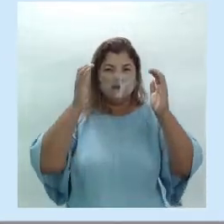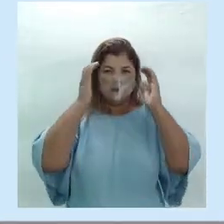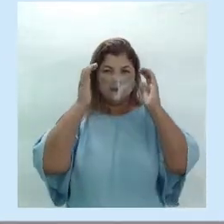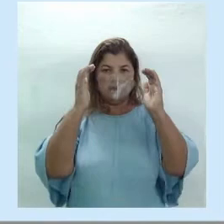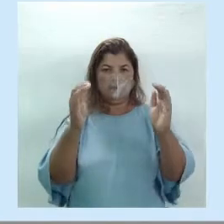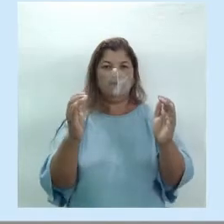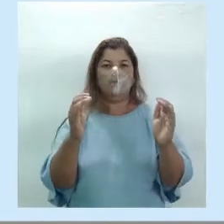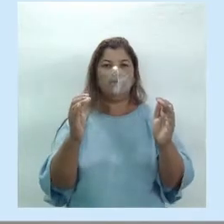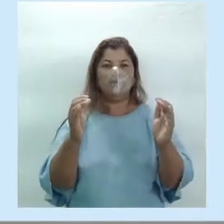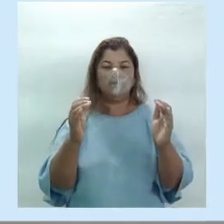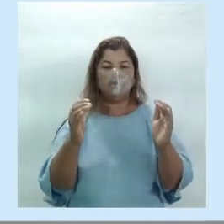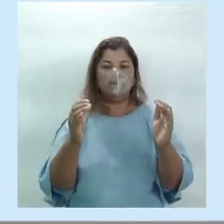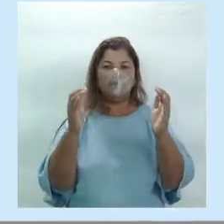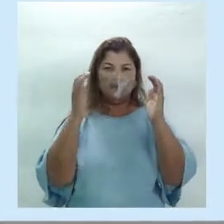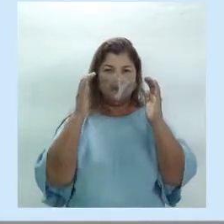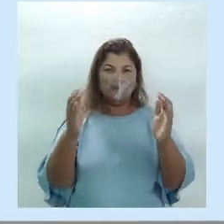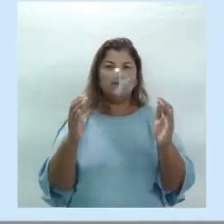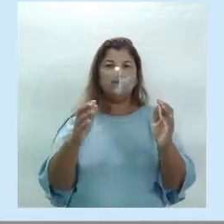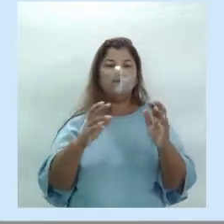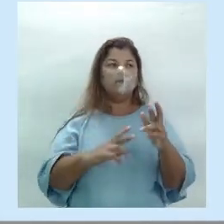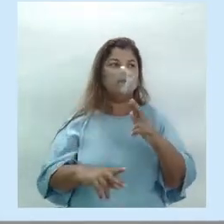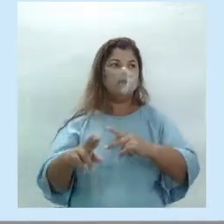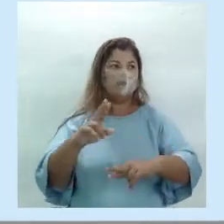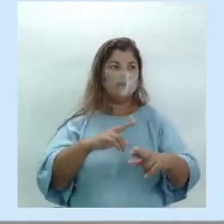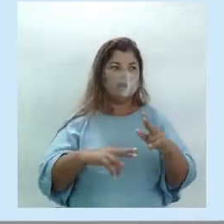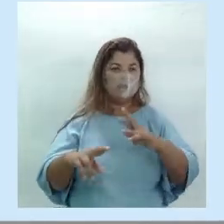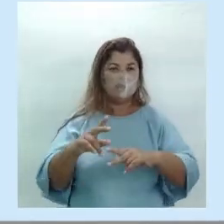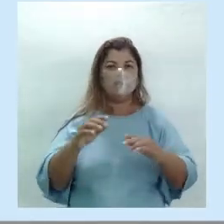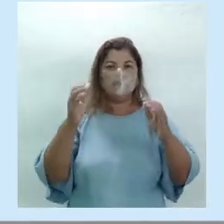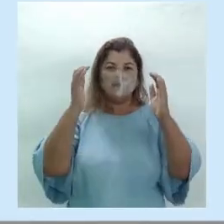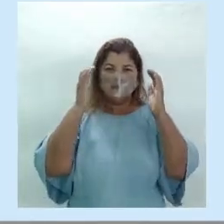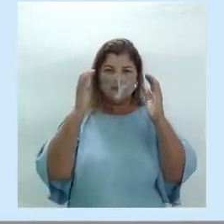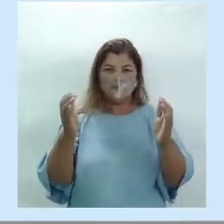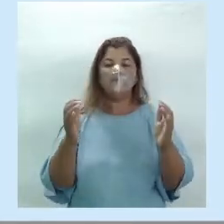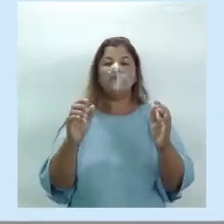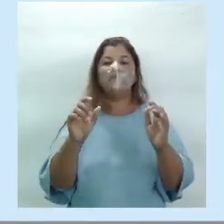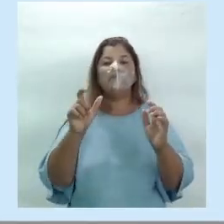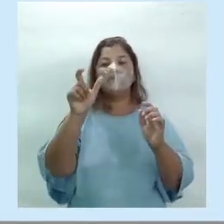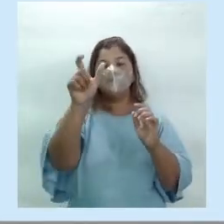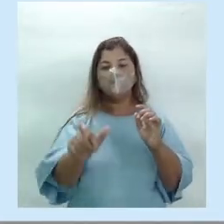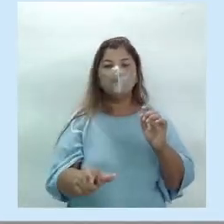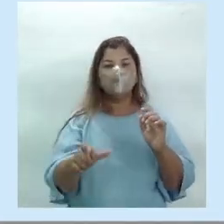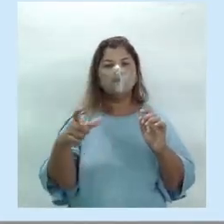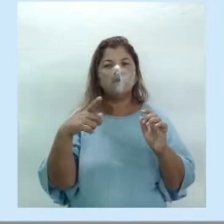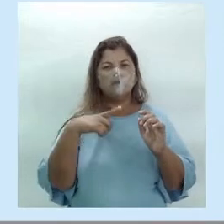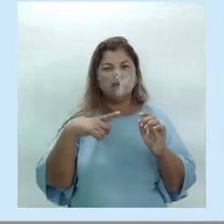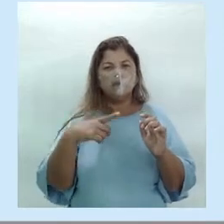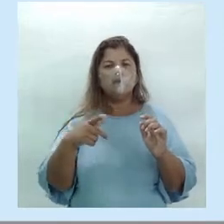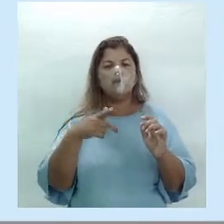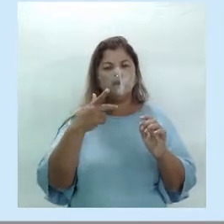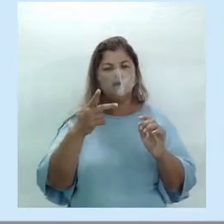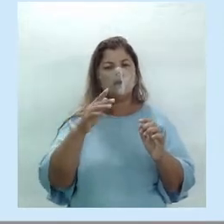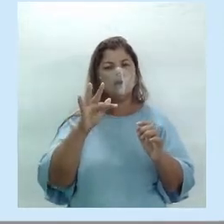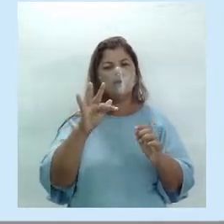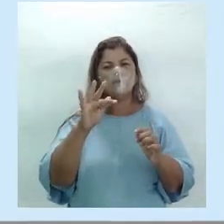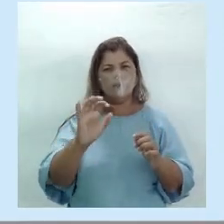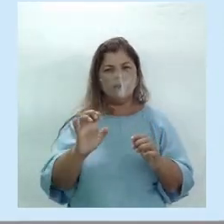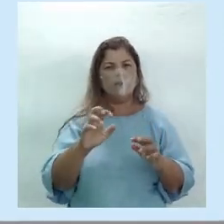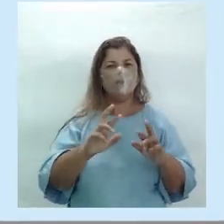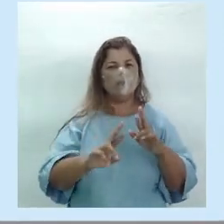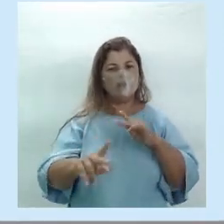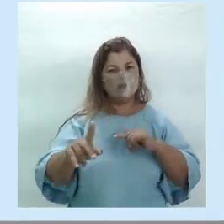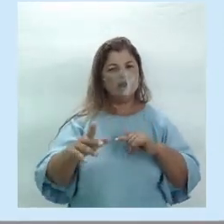do respeito, respeito à diferença, respeito àquele que professa, que tem uma